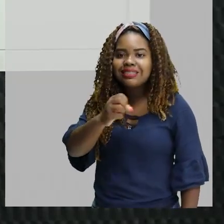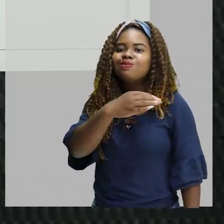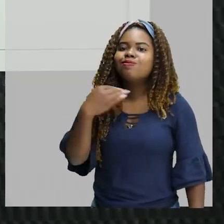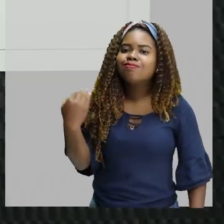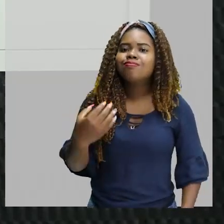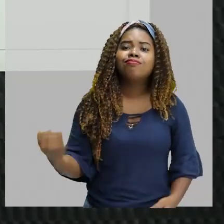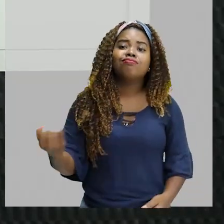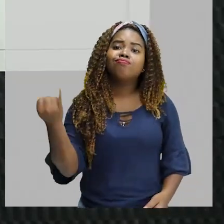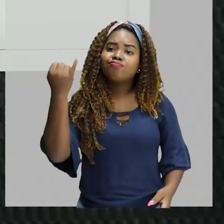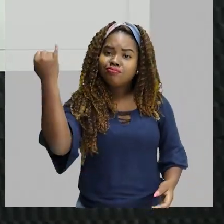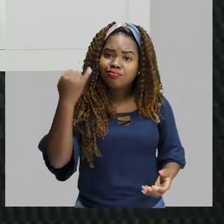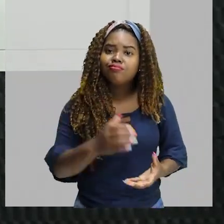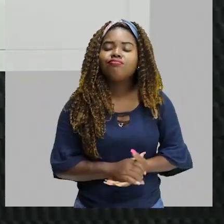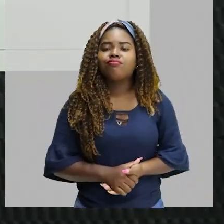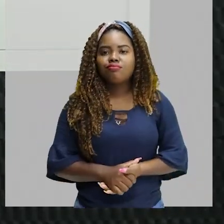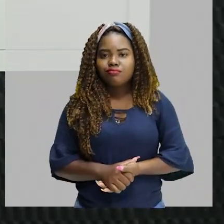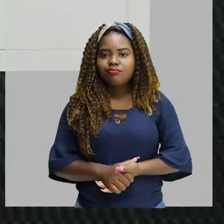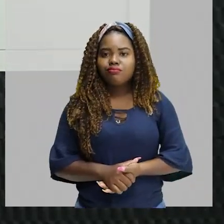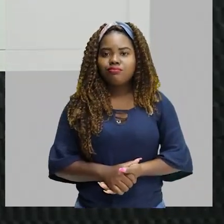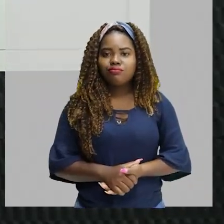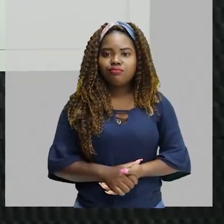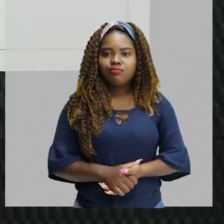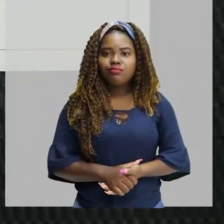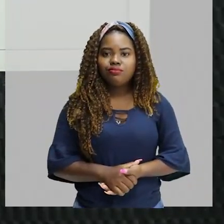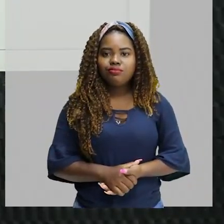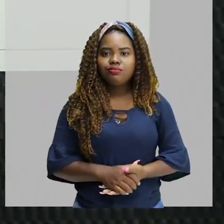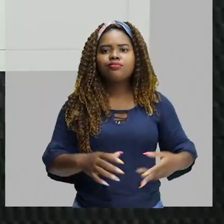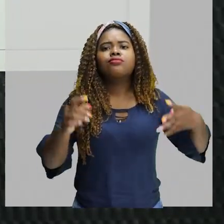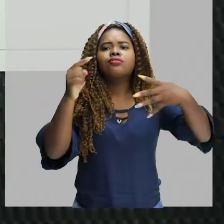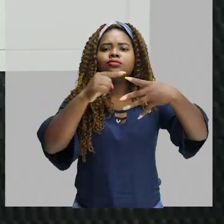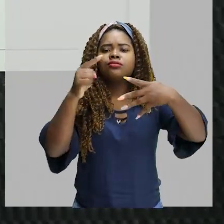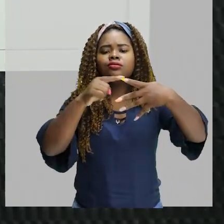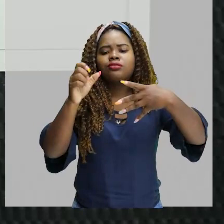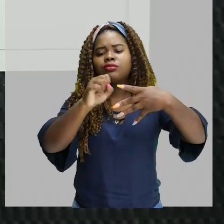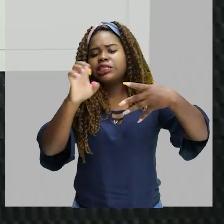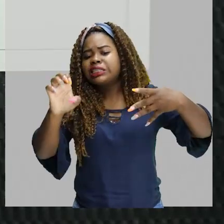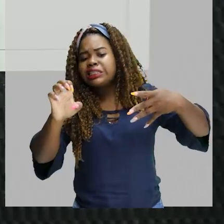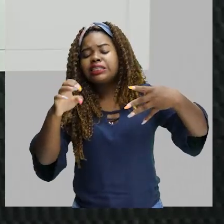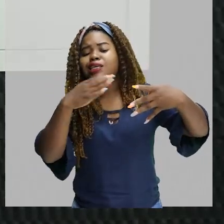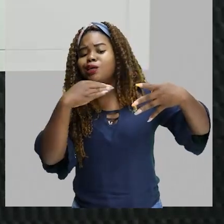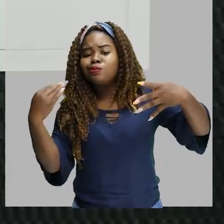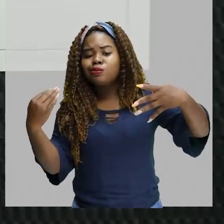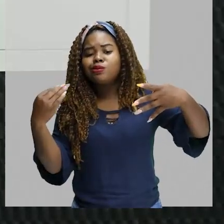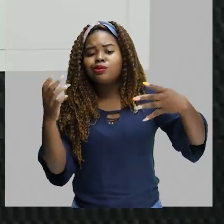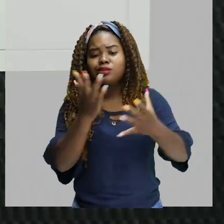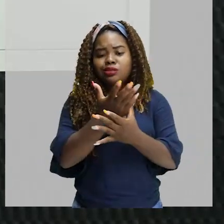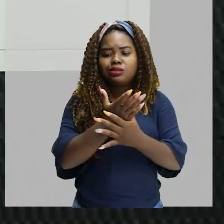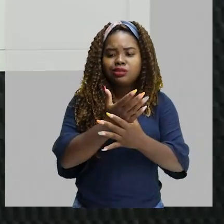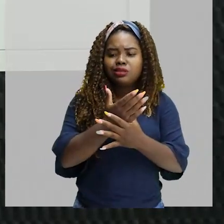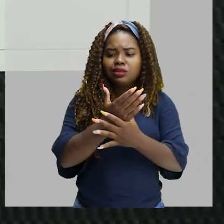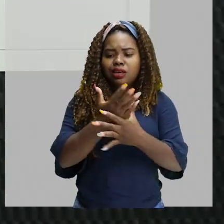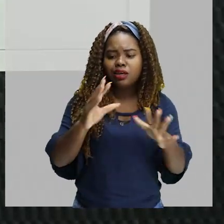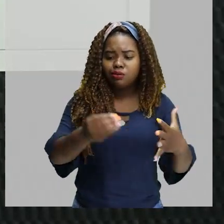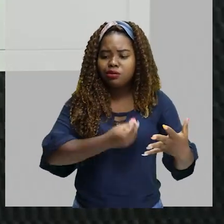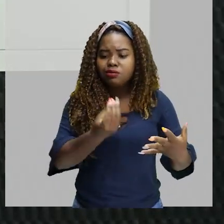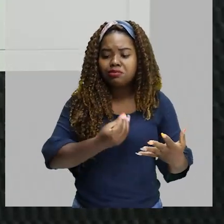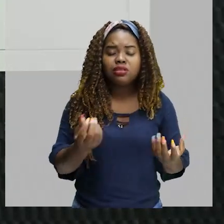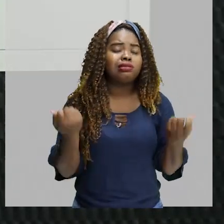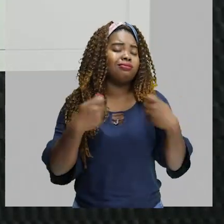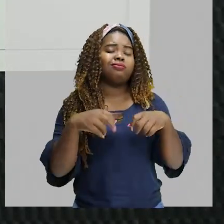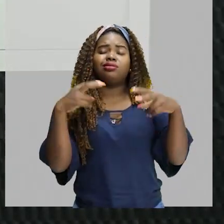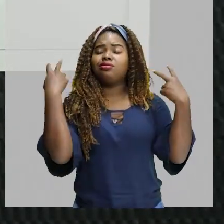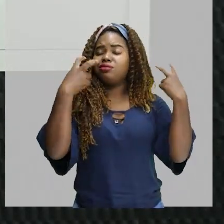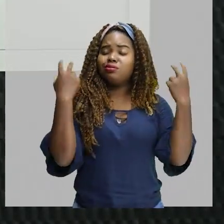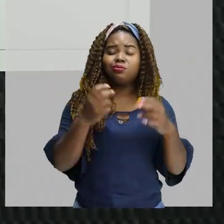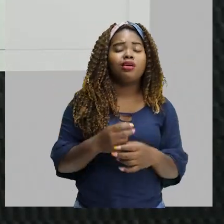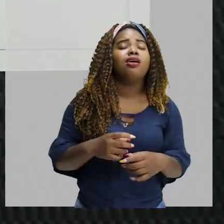muito fundamentais. Quais são? Se a morte é o encerramento geral da nossa existência, nós não precisamos nos preocupar porque tudo